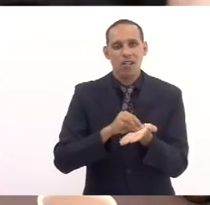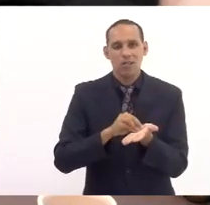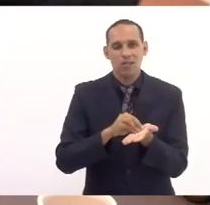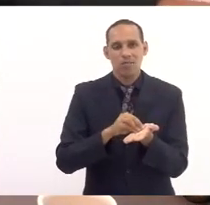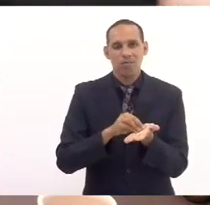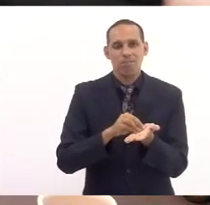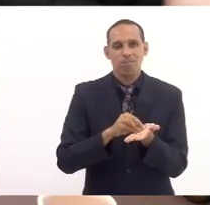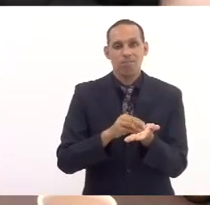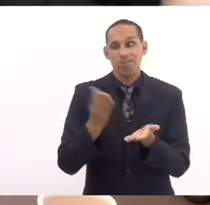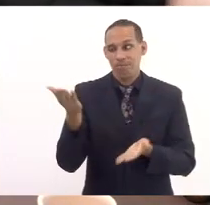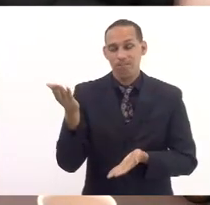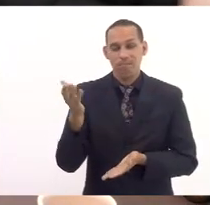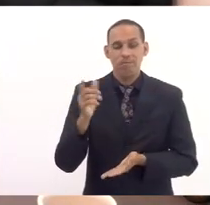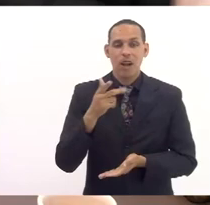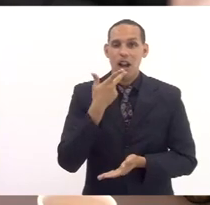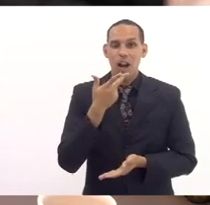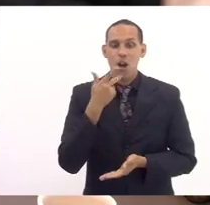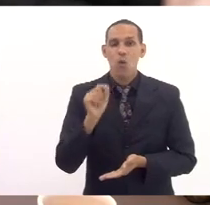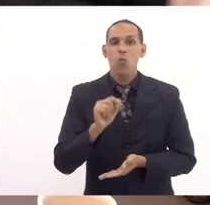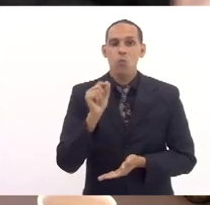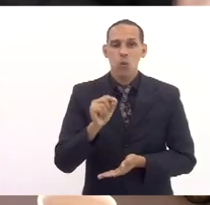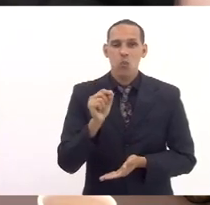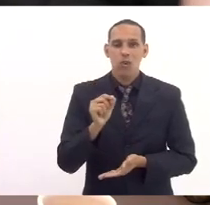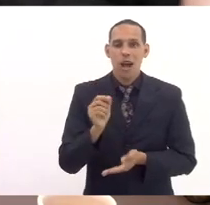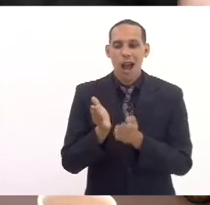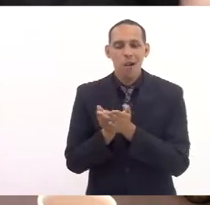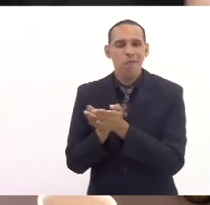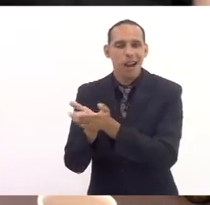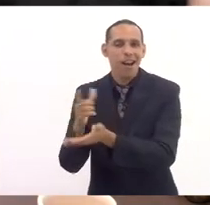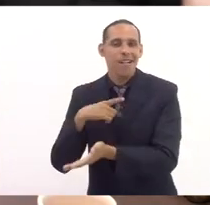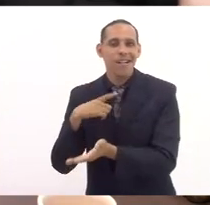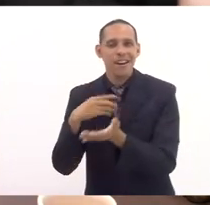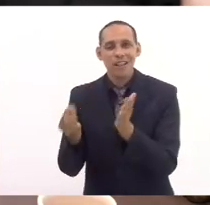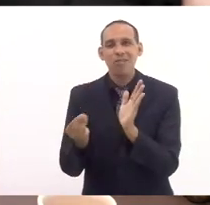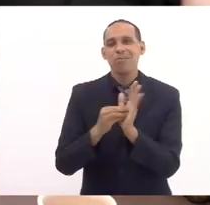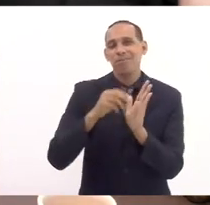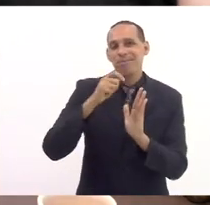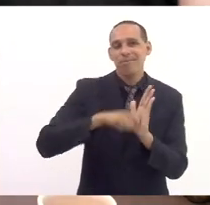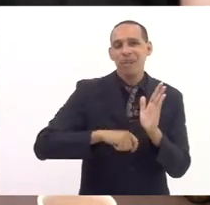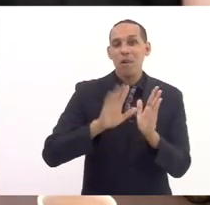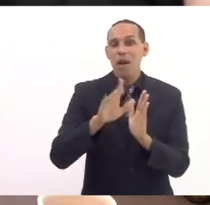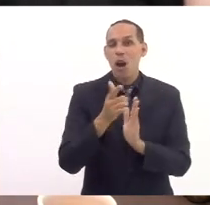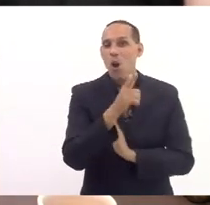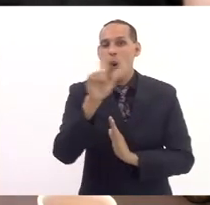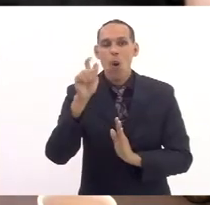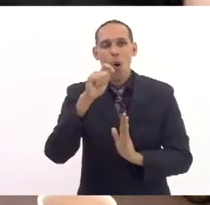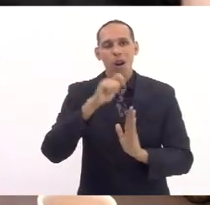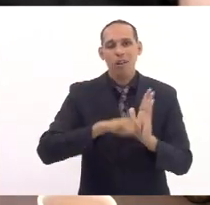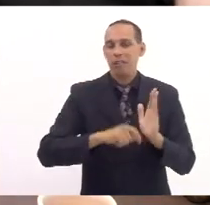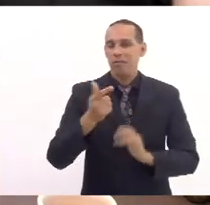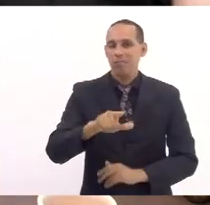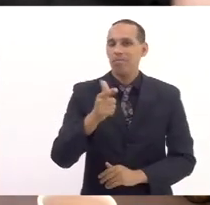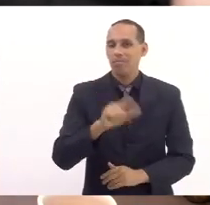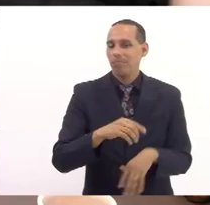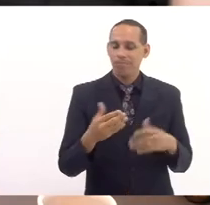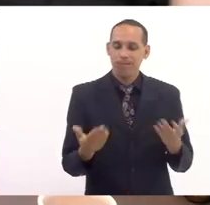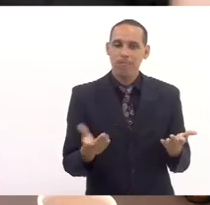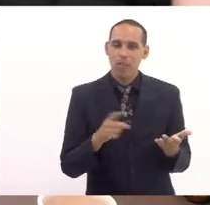o próprio Licínio falou, o contrato de barcas tem essa previsão contratual, mas os demais contratos não têm. Então, a